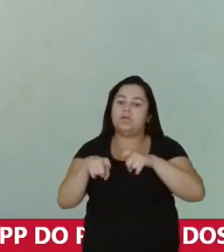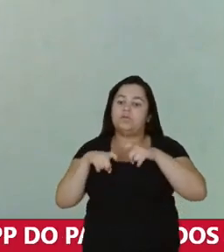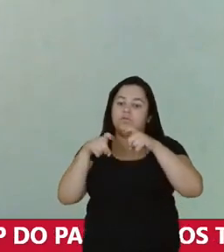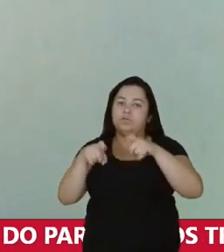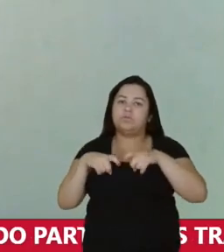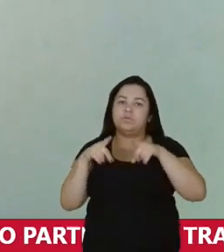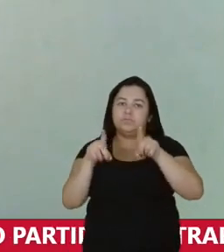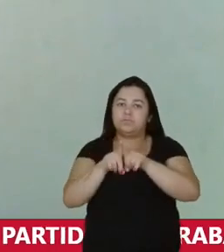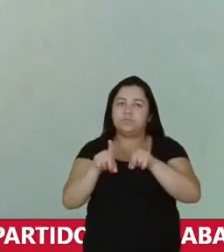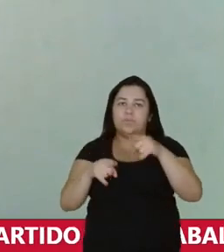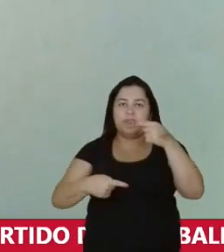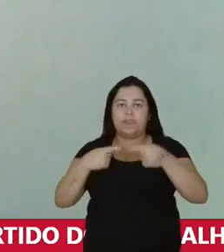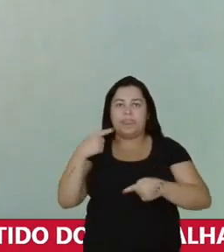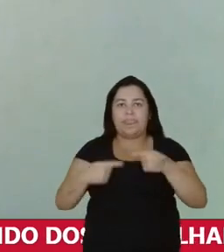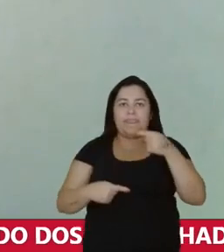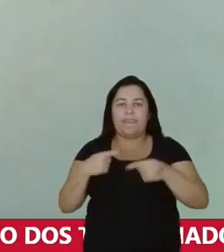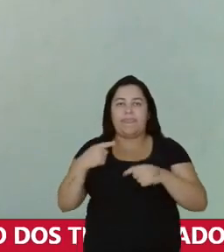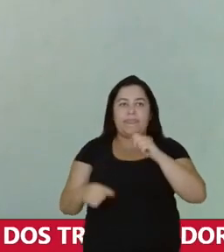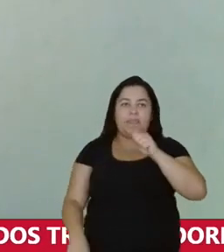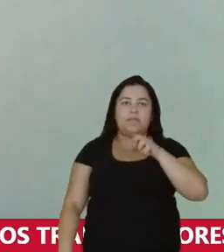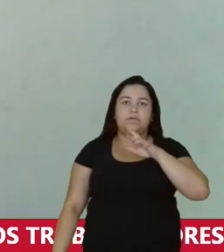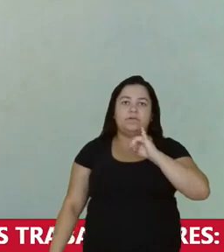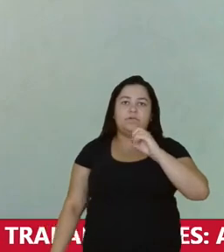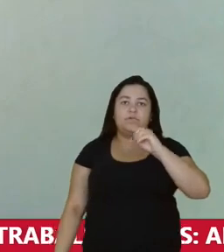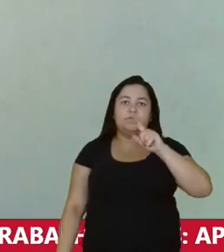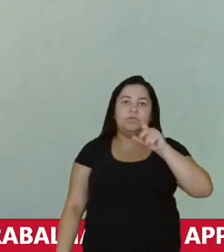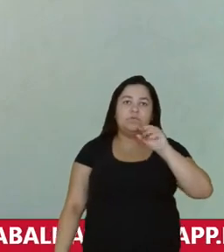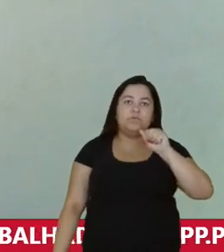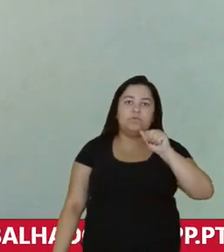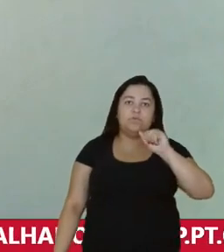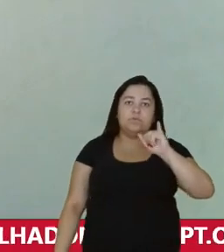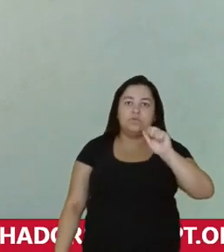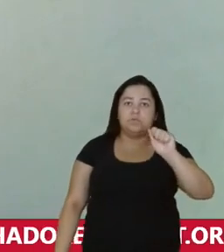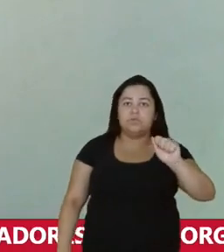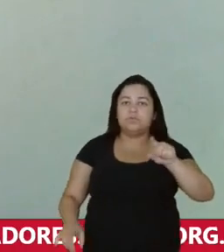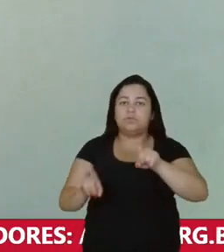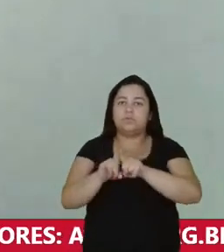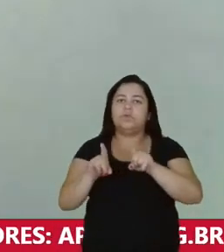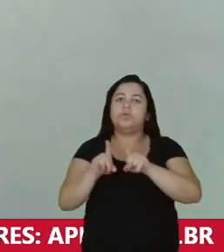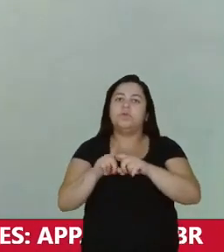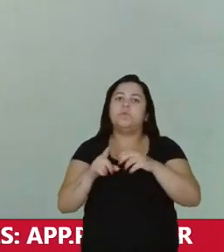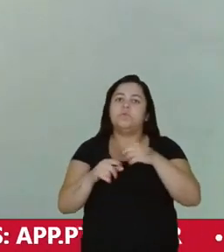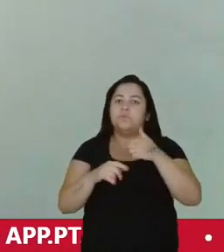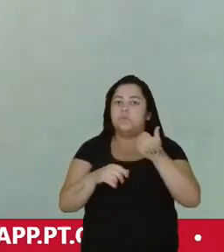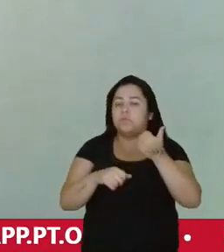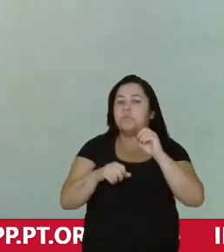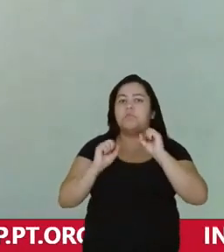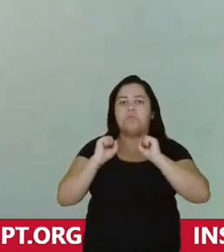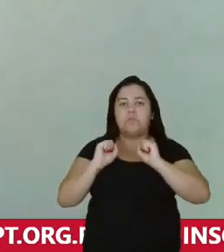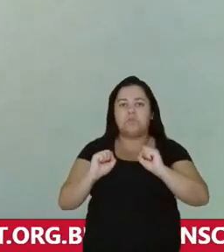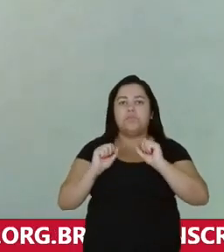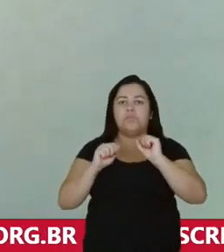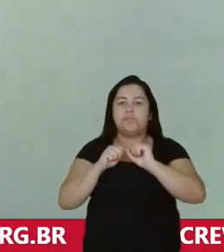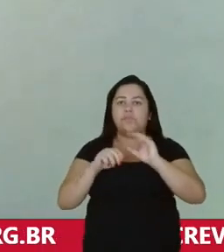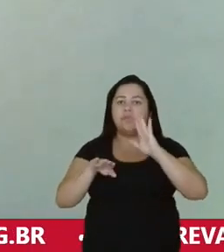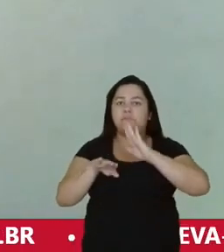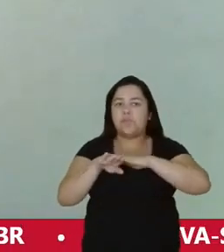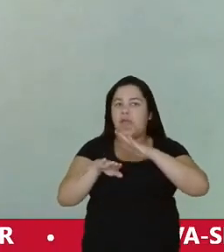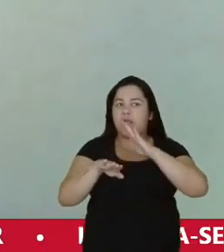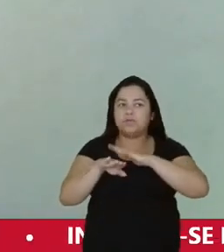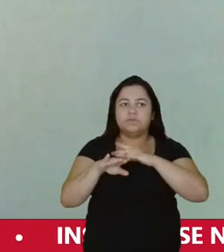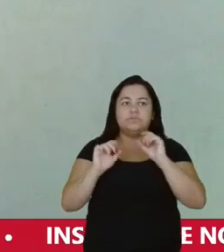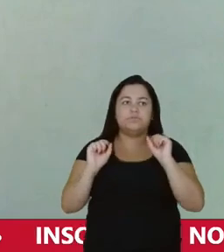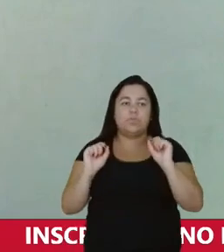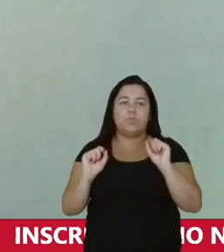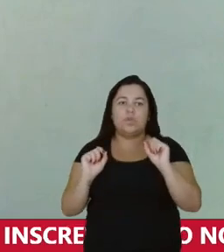trazendo o debate da agroecologia, mas ainda pode-se fazer mais, né? Eu acho que a gente tem aí